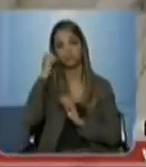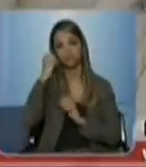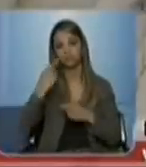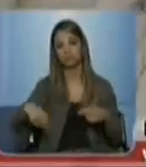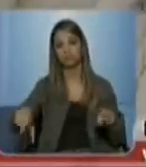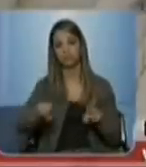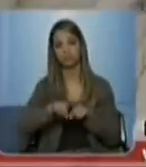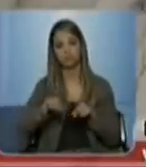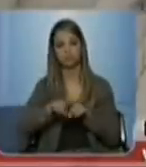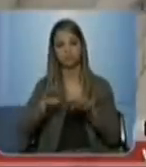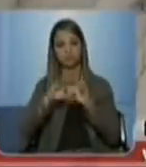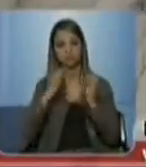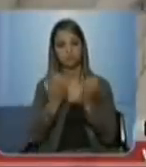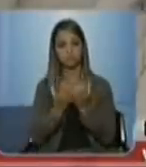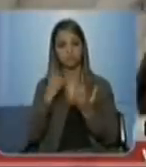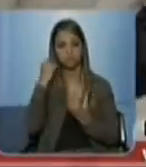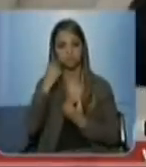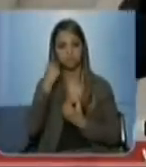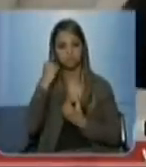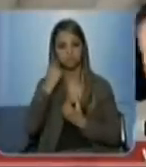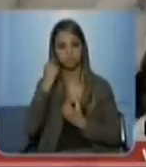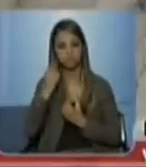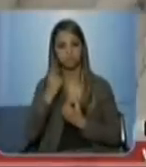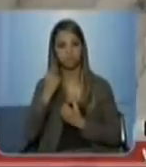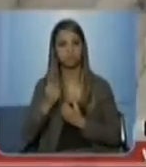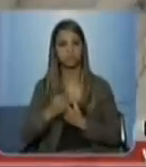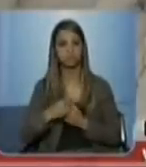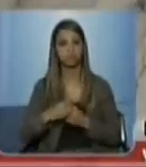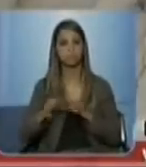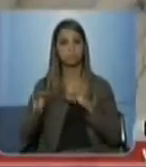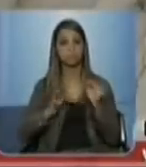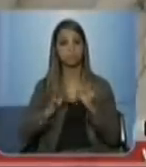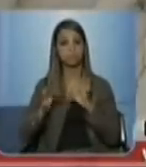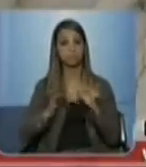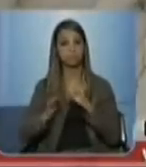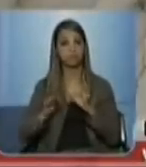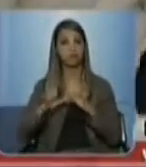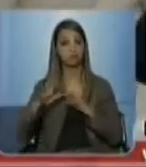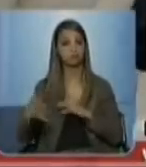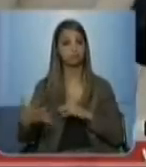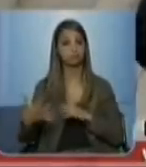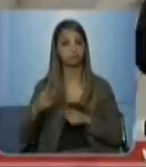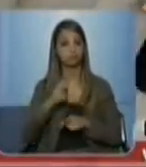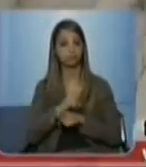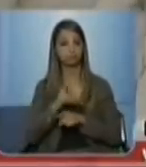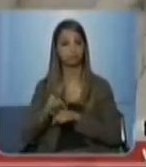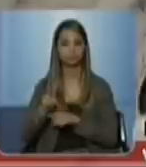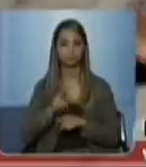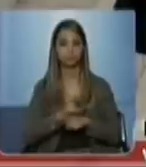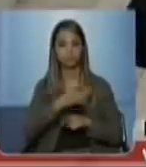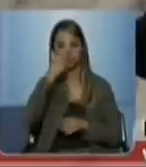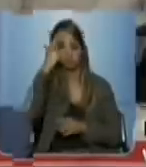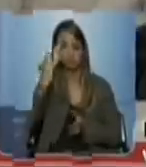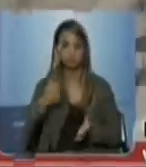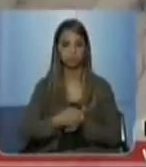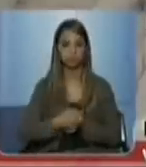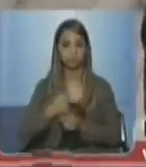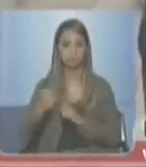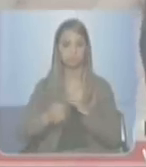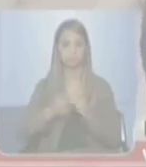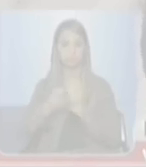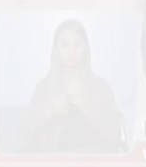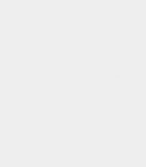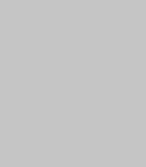também na Câmara dos Deputados medidas sejam tomadas para proteger os franqueados e ex